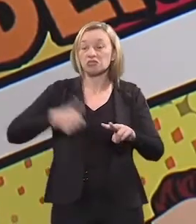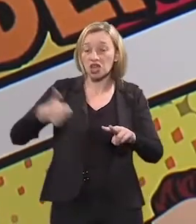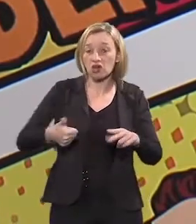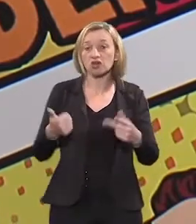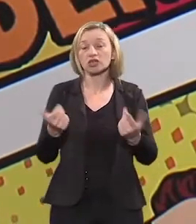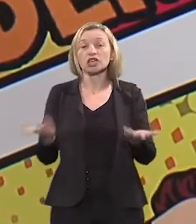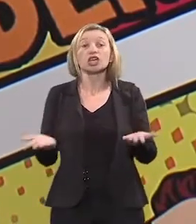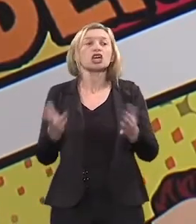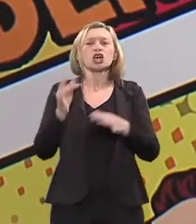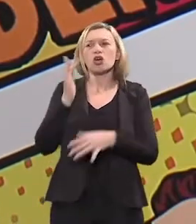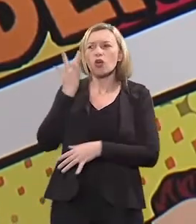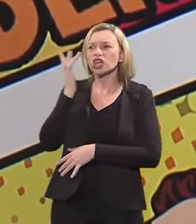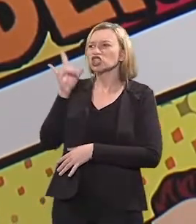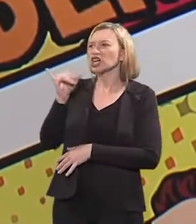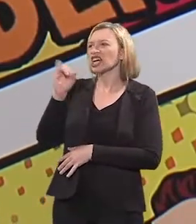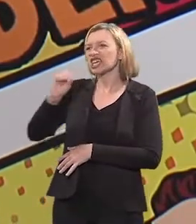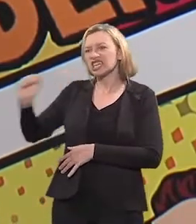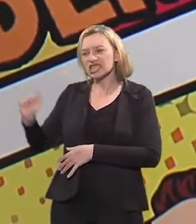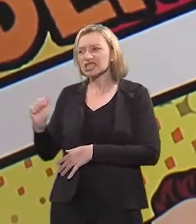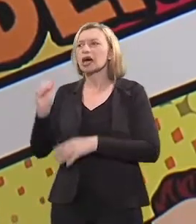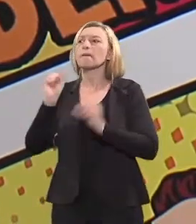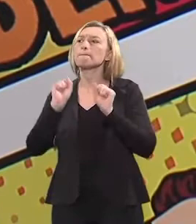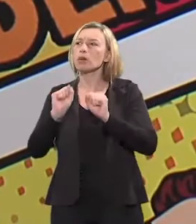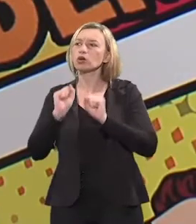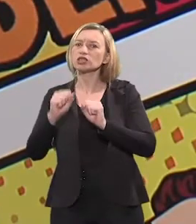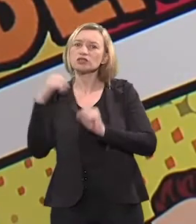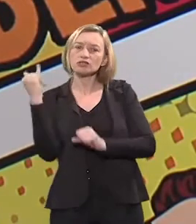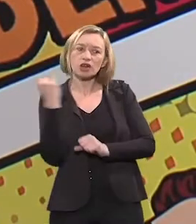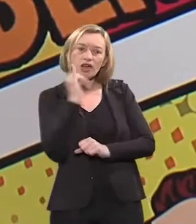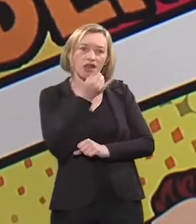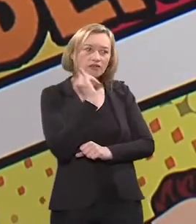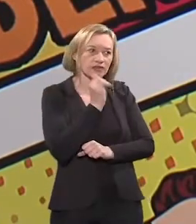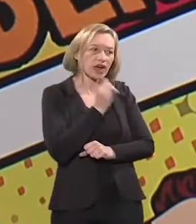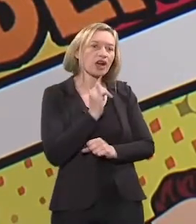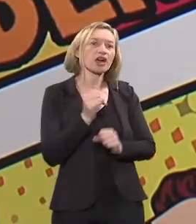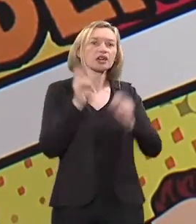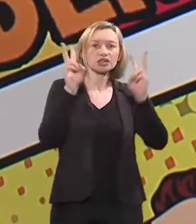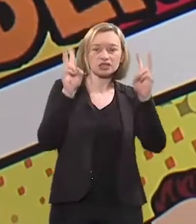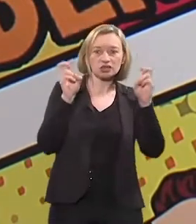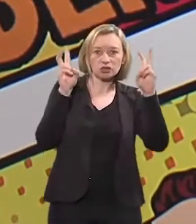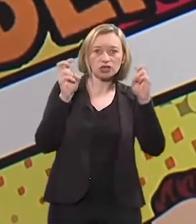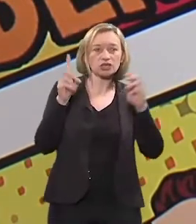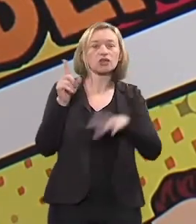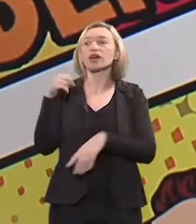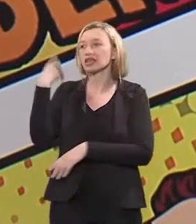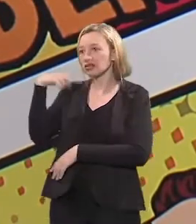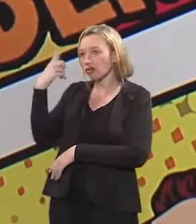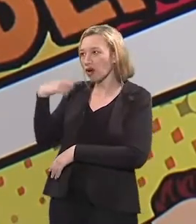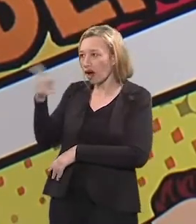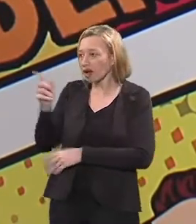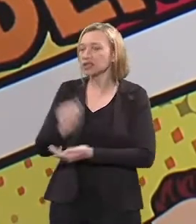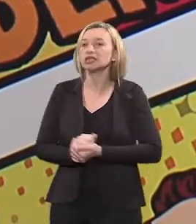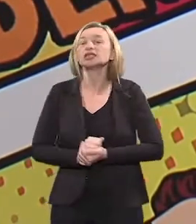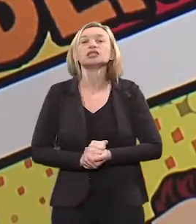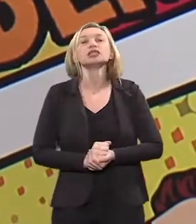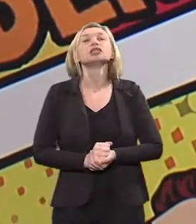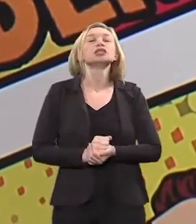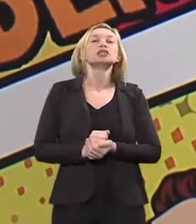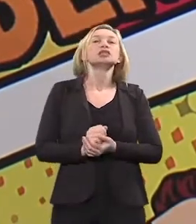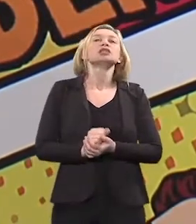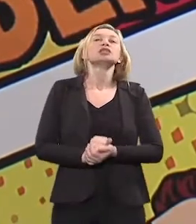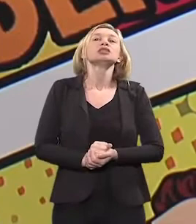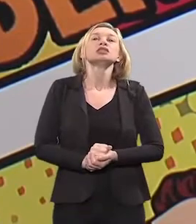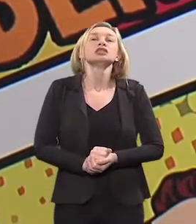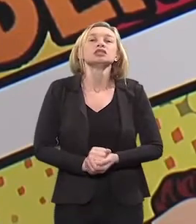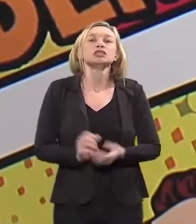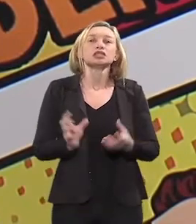muito difíceis. Acho que a Isa pode ajudar a gente um pouquinho a relatar desse cenário, né, Isa? A Isa também é advogada, integrante